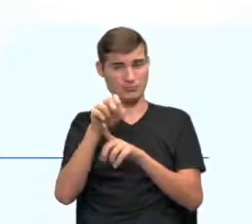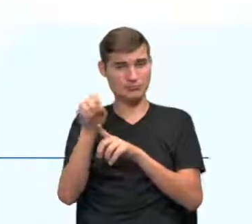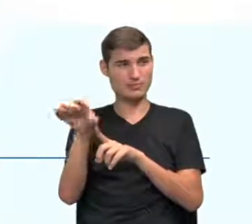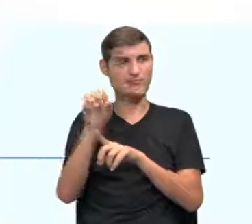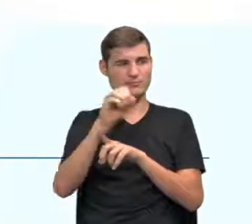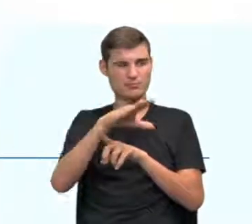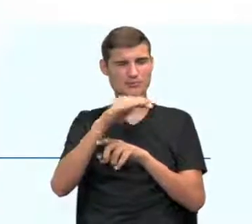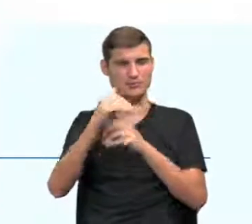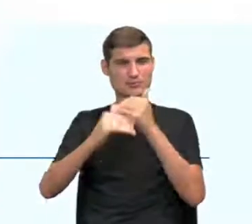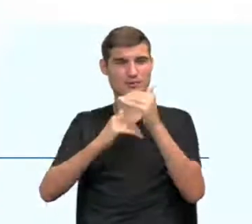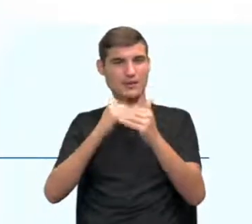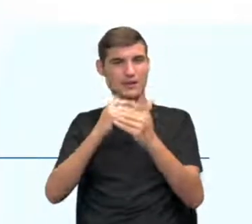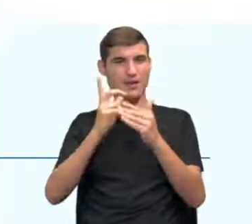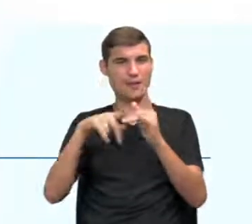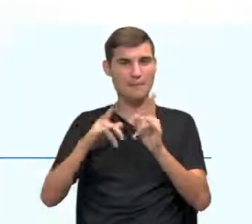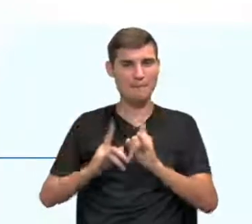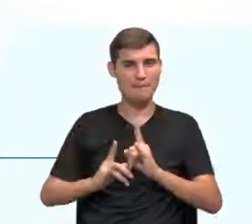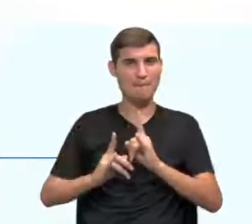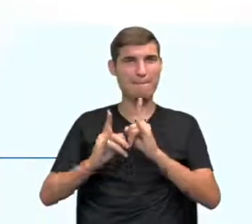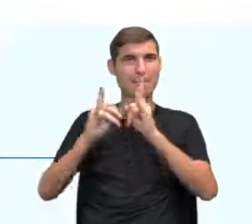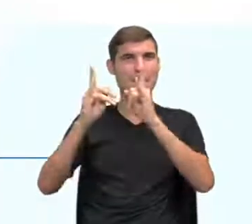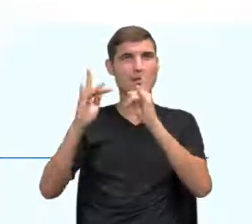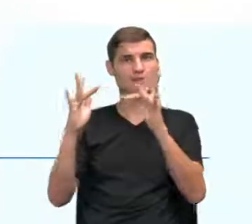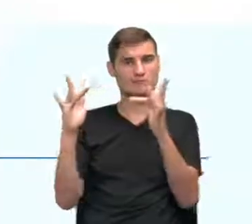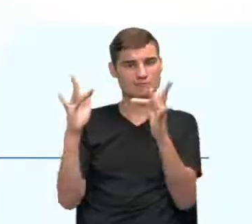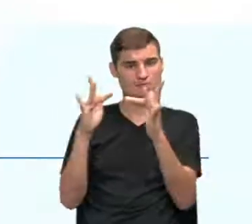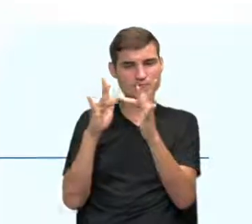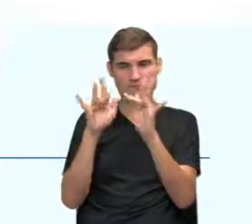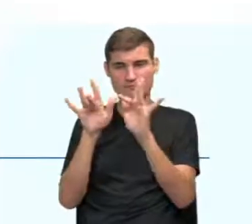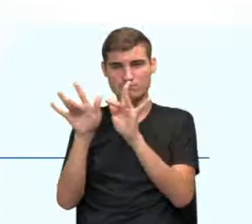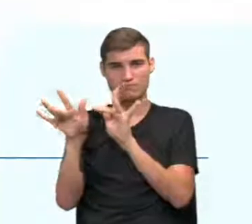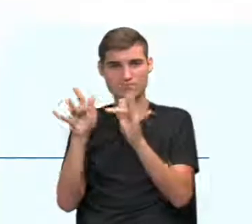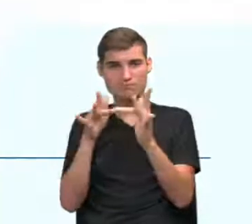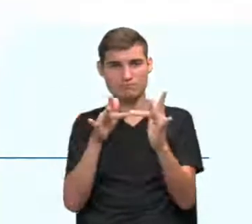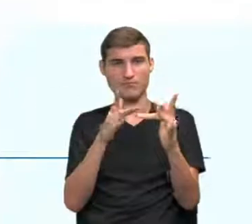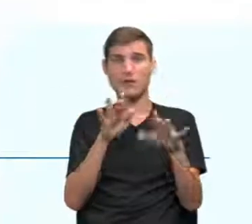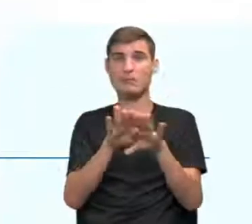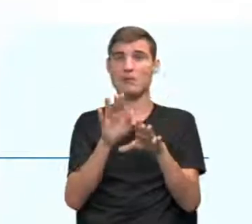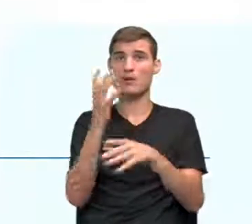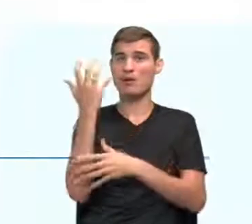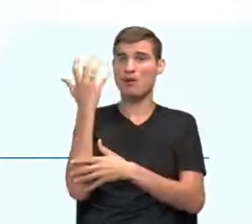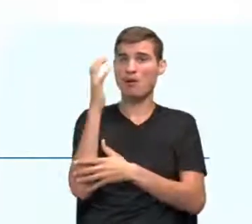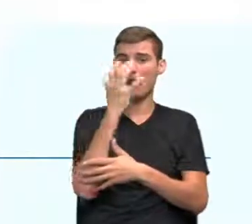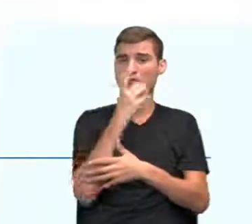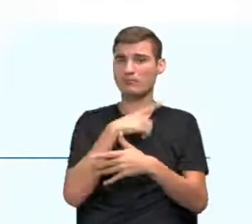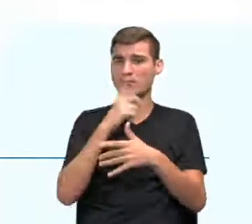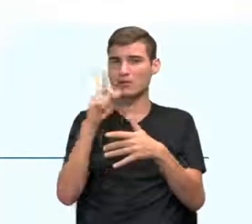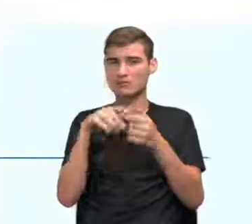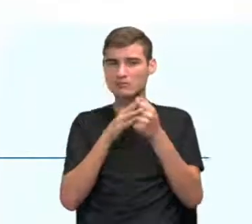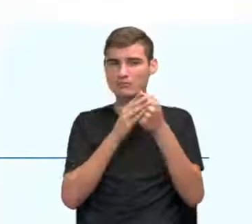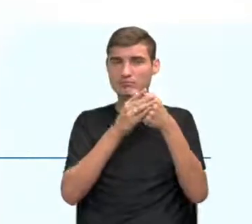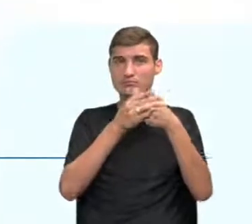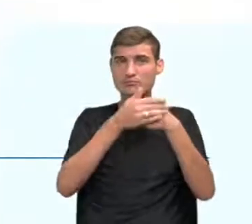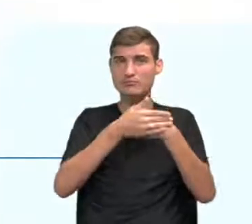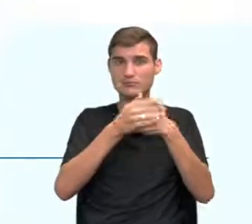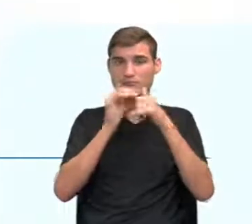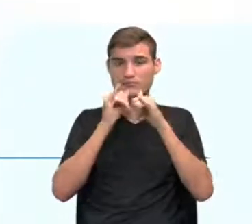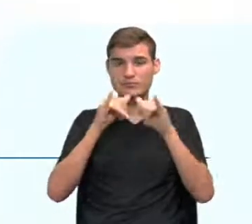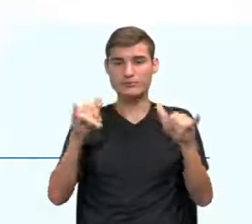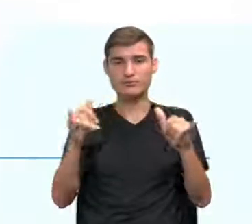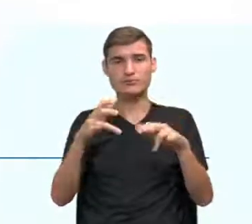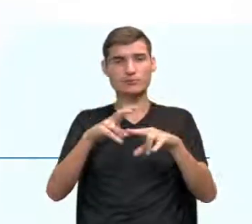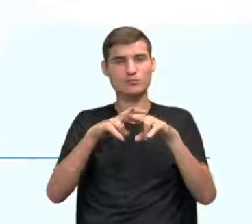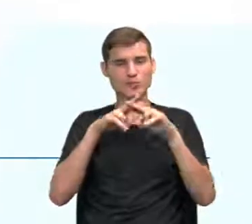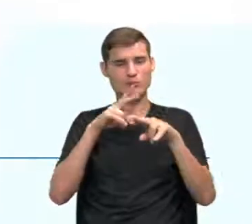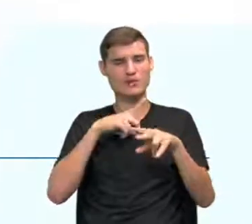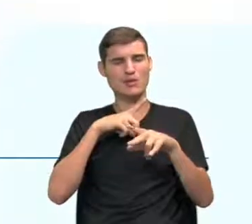sendo refletido em prédios, ele está sendo sombreado pelas árvores que estão no meio do caminho, e tudo isso